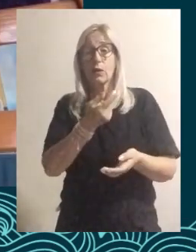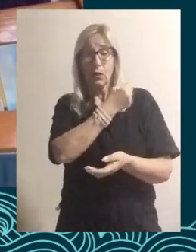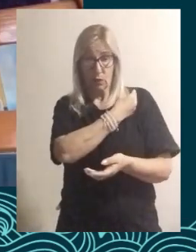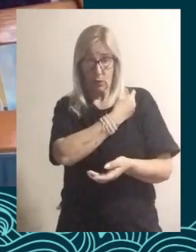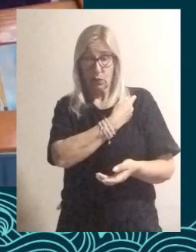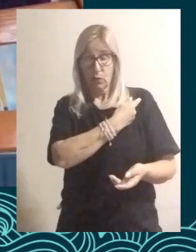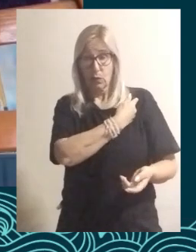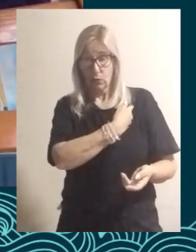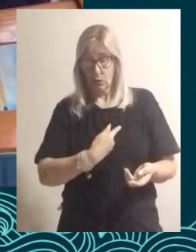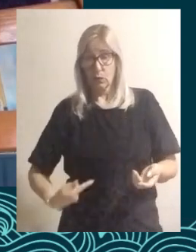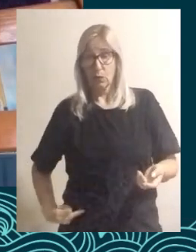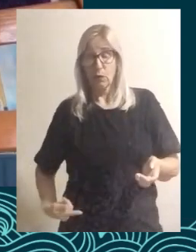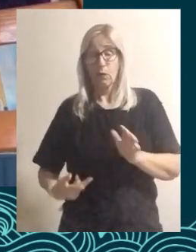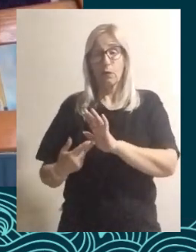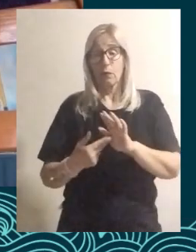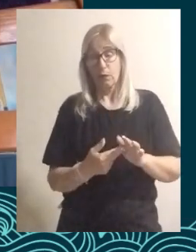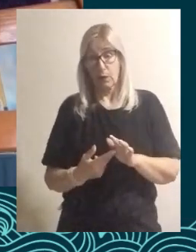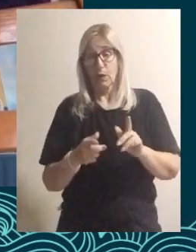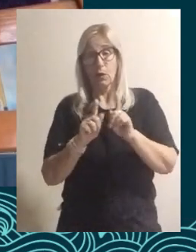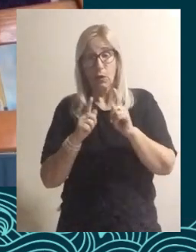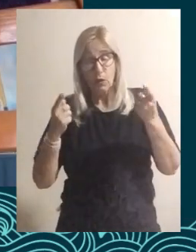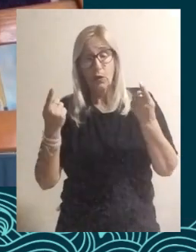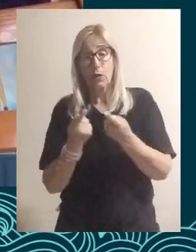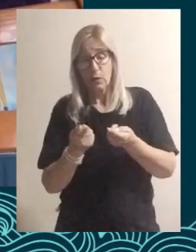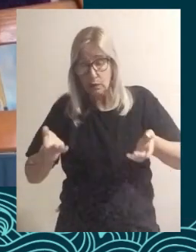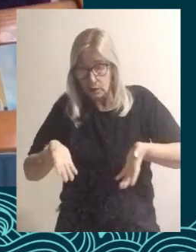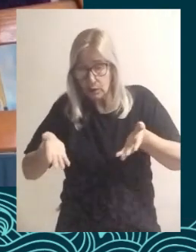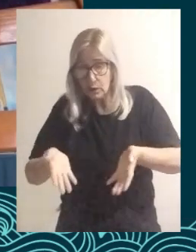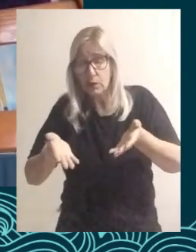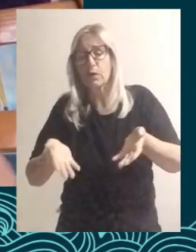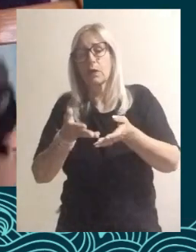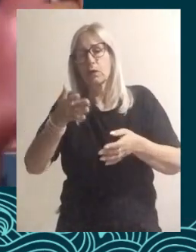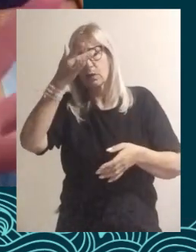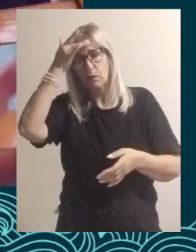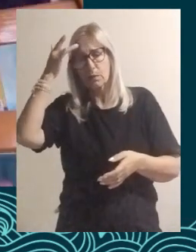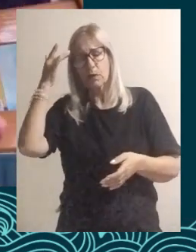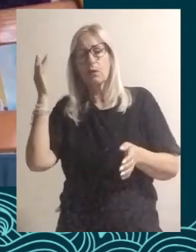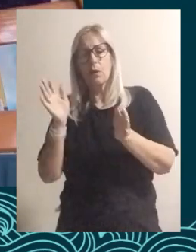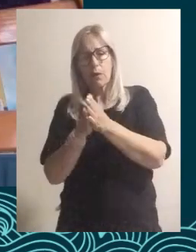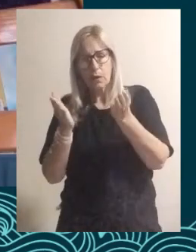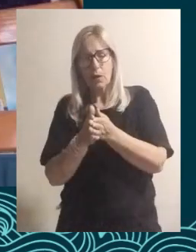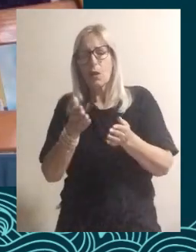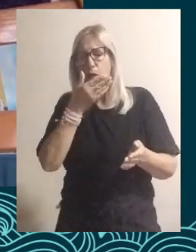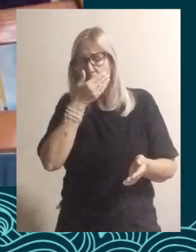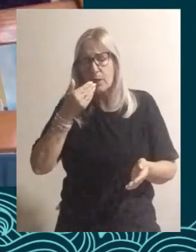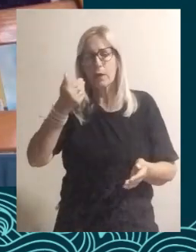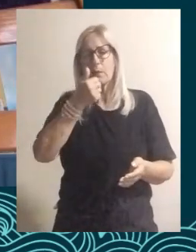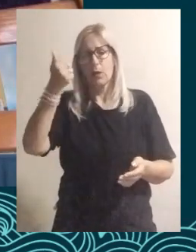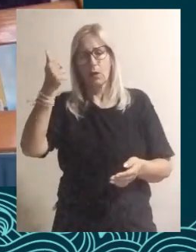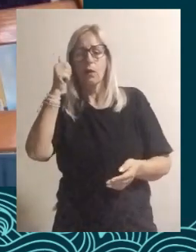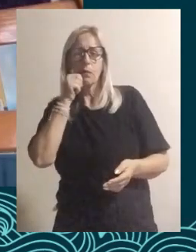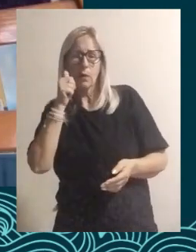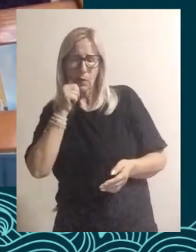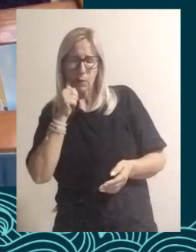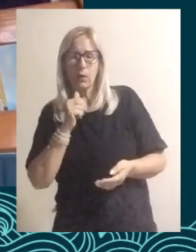iniciativa do governo ou mesmo de grupos, de iniciativas privadas que ajudem as pessoas mais vulneráveis,